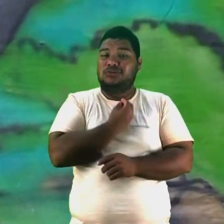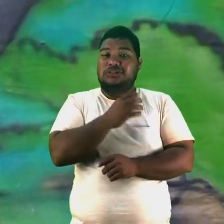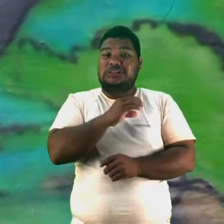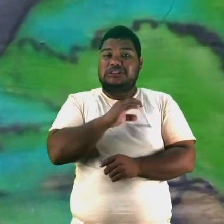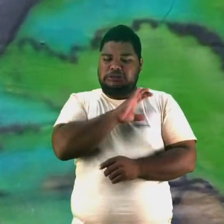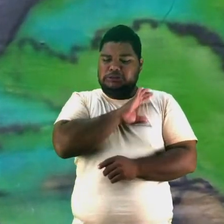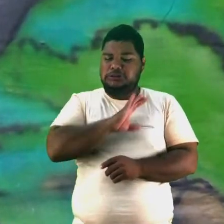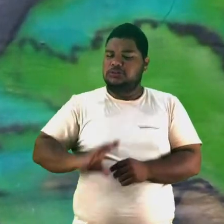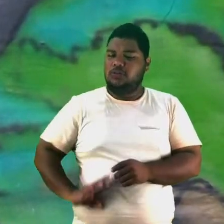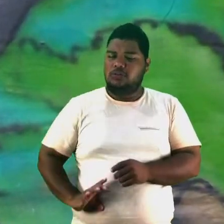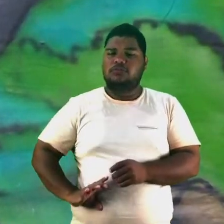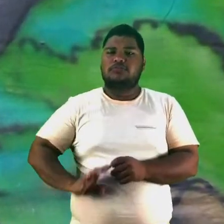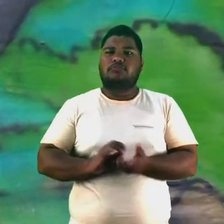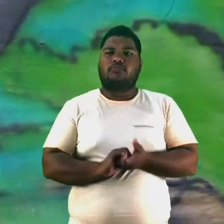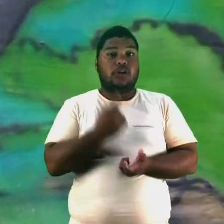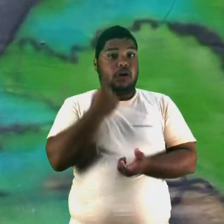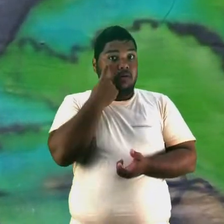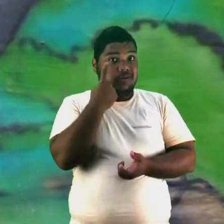Olha que interessante,